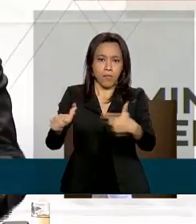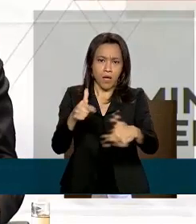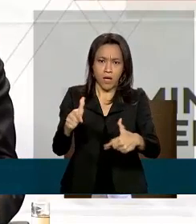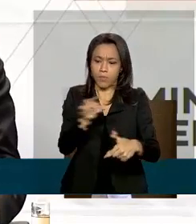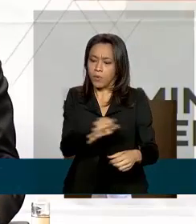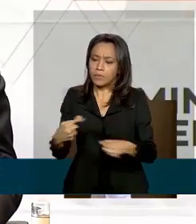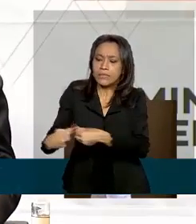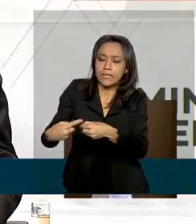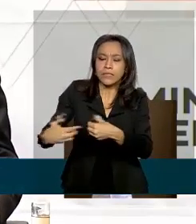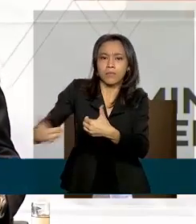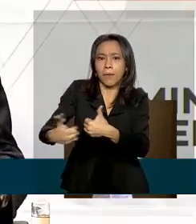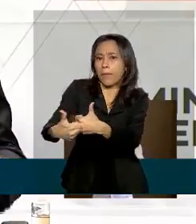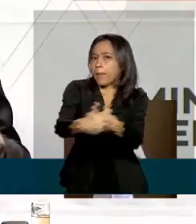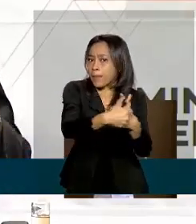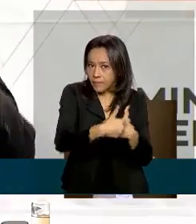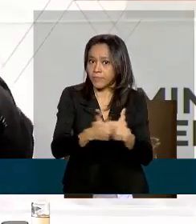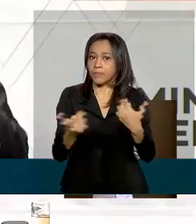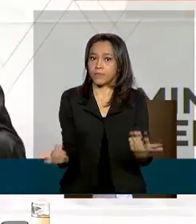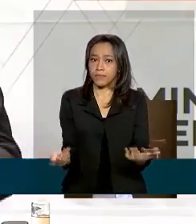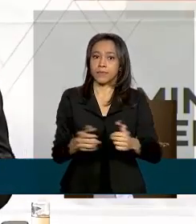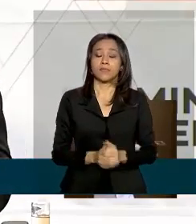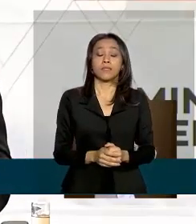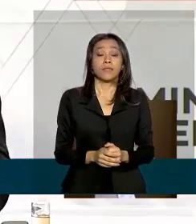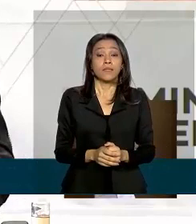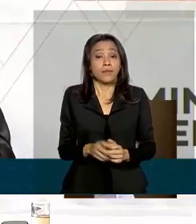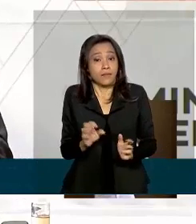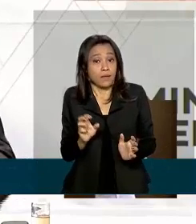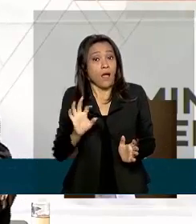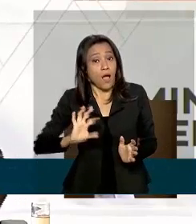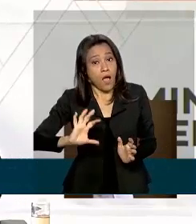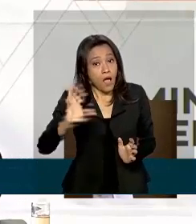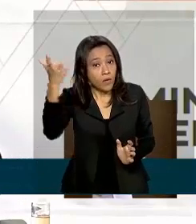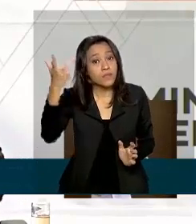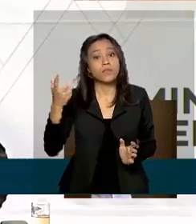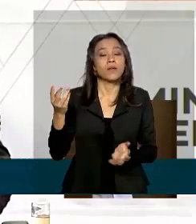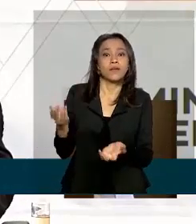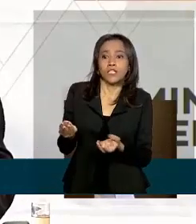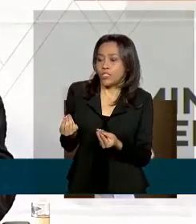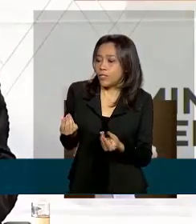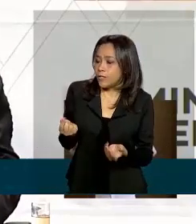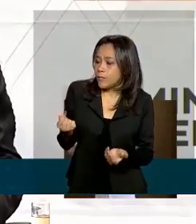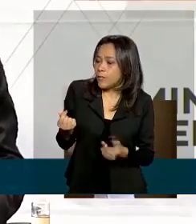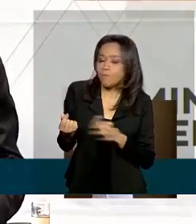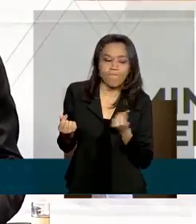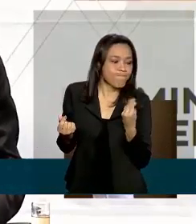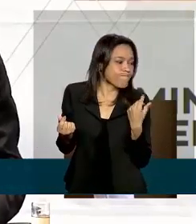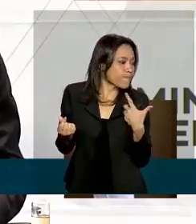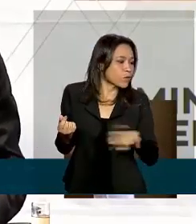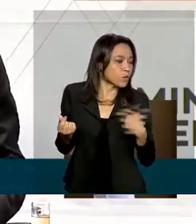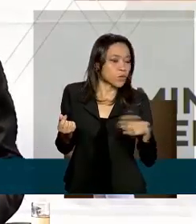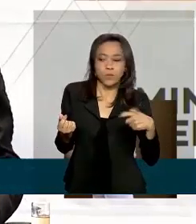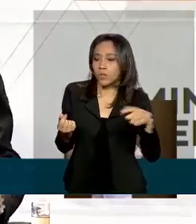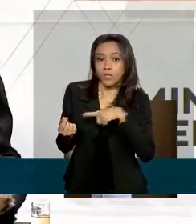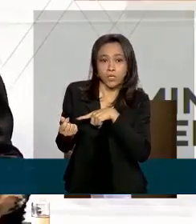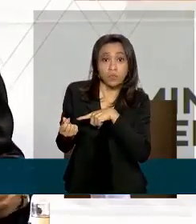um deles, né? E, caso haja algum excedente de recursos que não venha a ser aplicado, ele vai